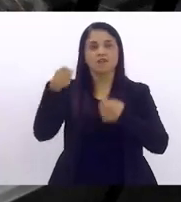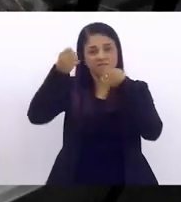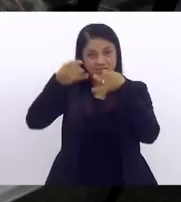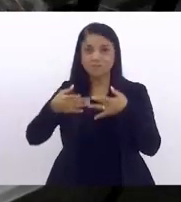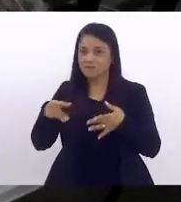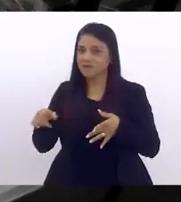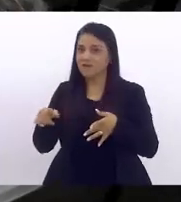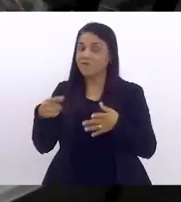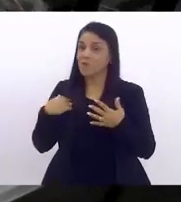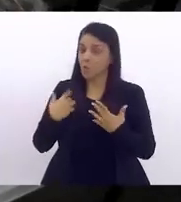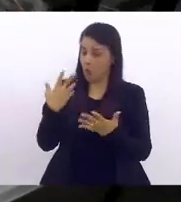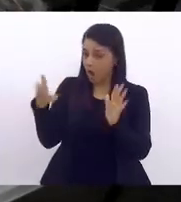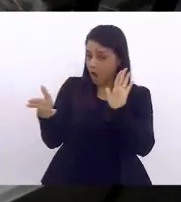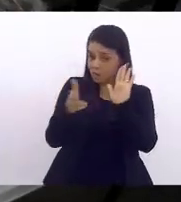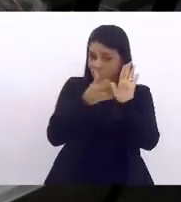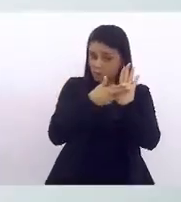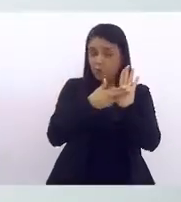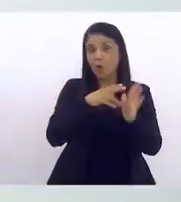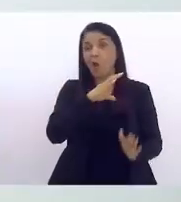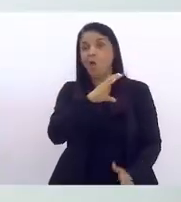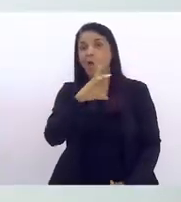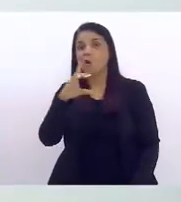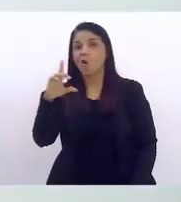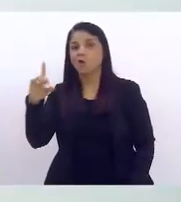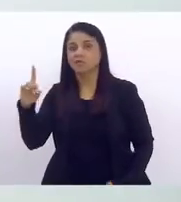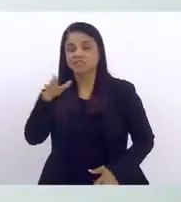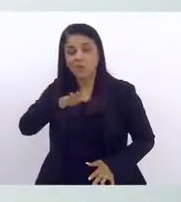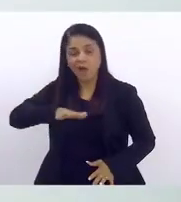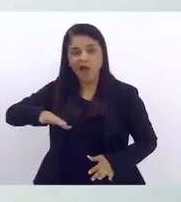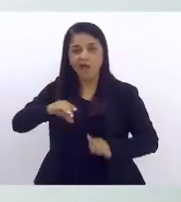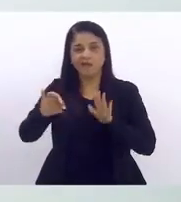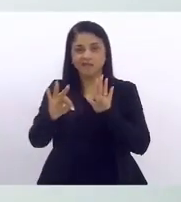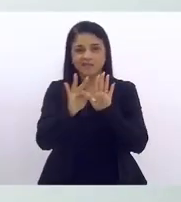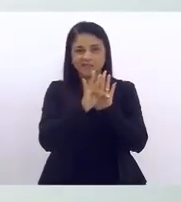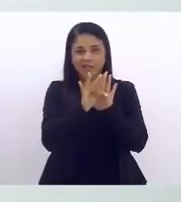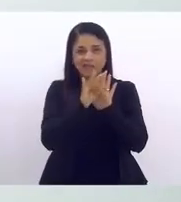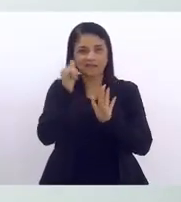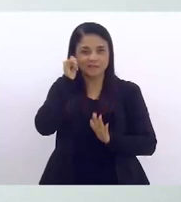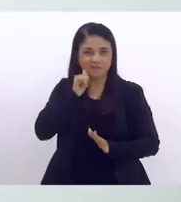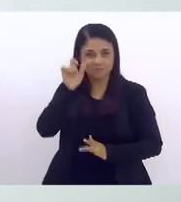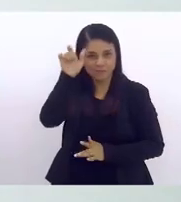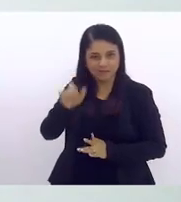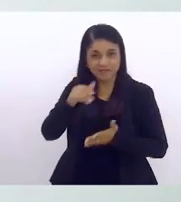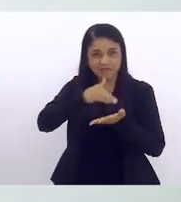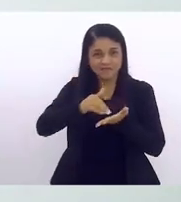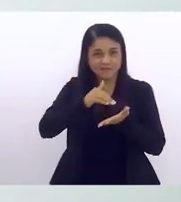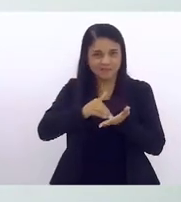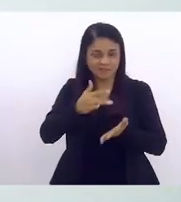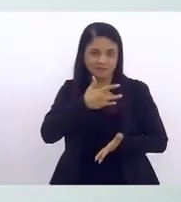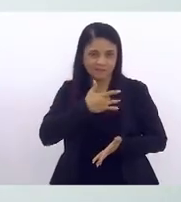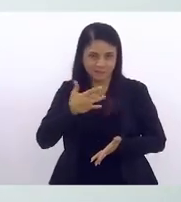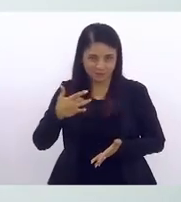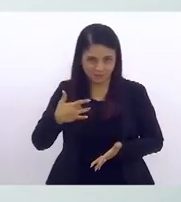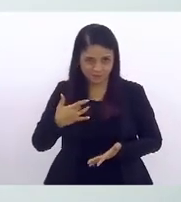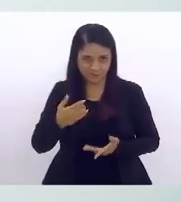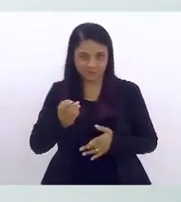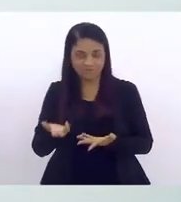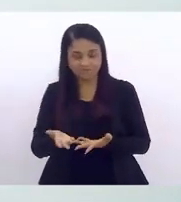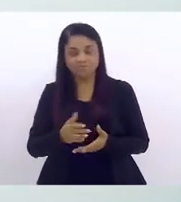eu assumo o desafio de coordenar a área técnica da saúde das mulheres da Secretaria de Estado de Saúde. E aí,